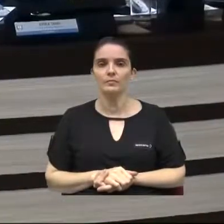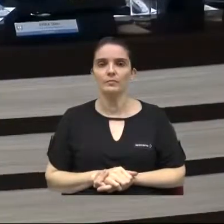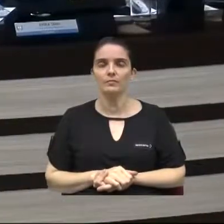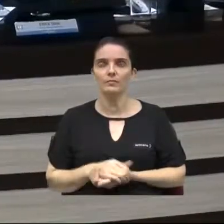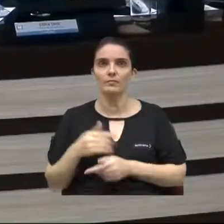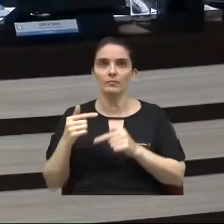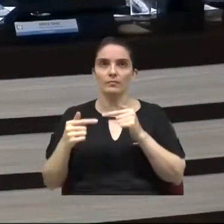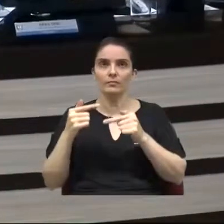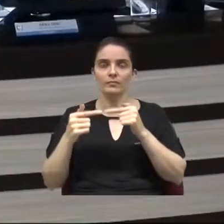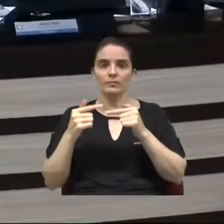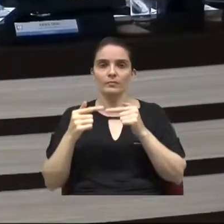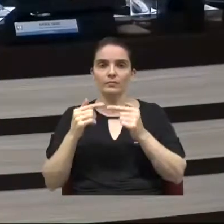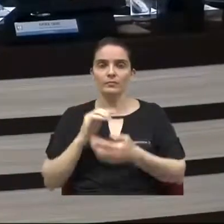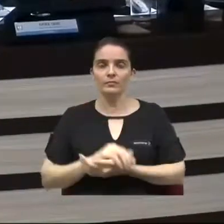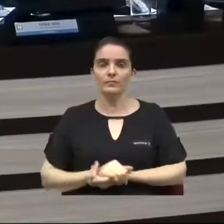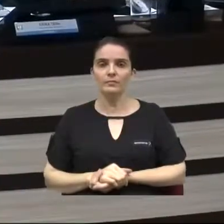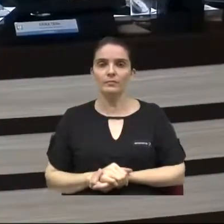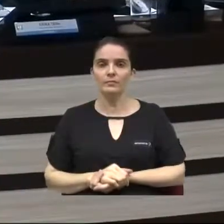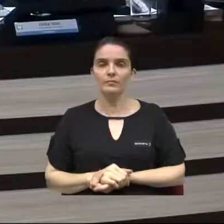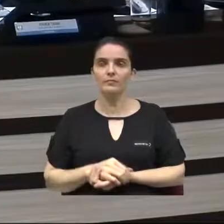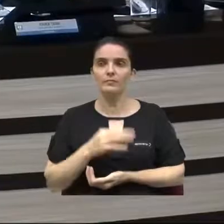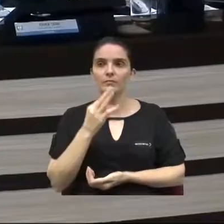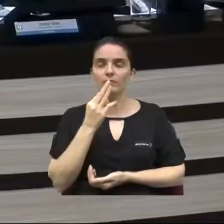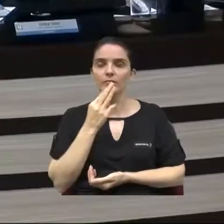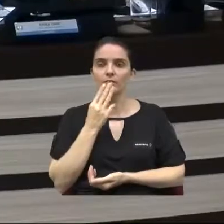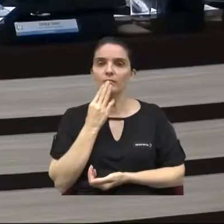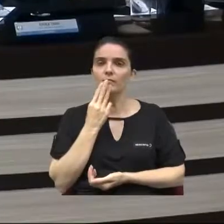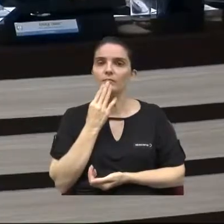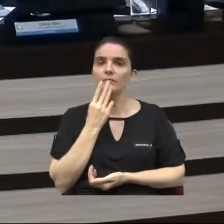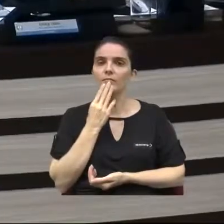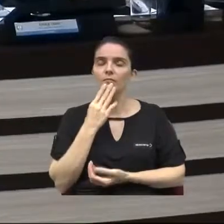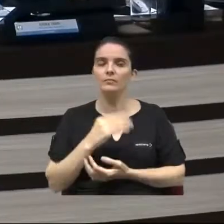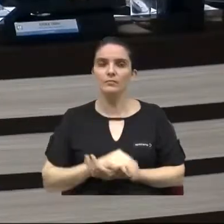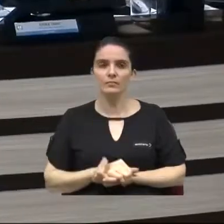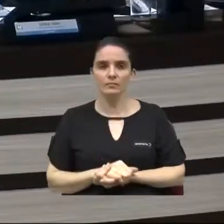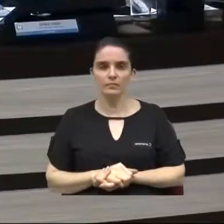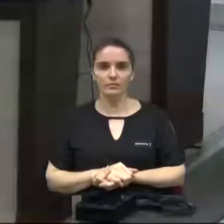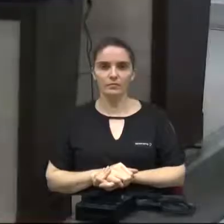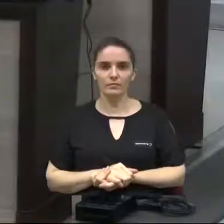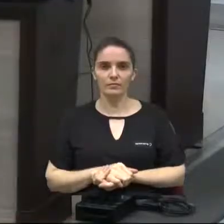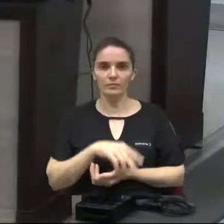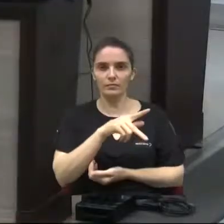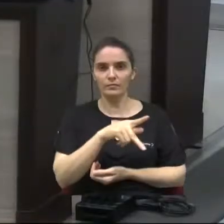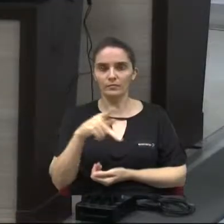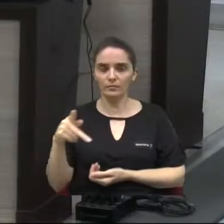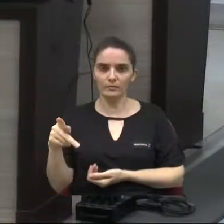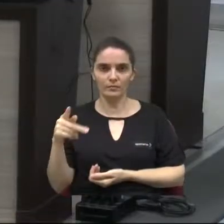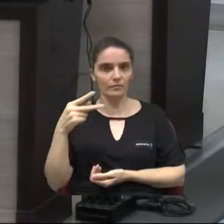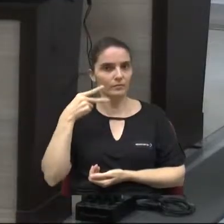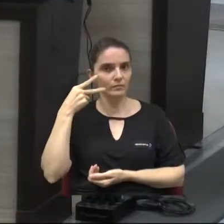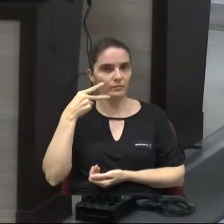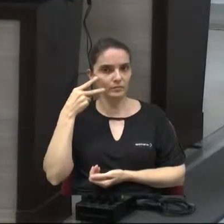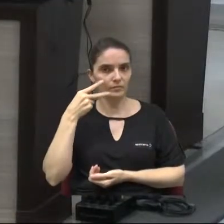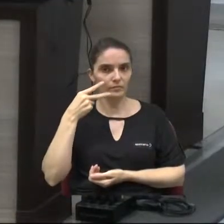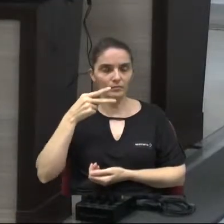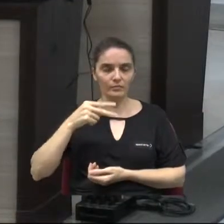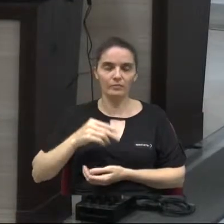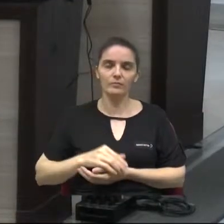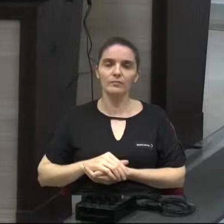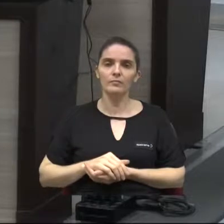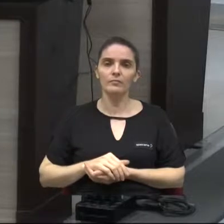Continua em discussão. Eu gostaria, presidente. A palavra, vereador Vaguinho. Senhor presidente, nobres pares, eu me levanto também